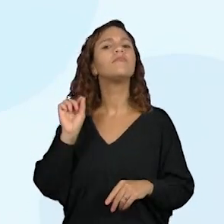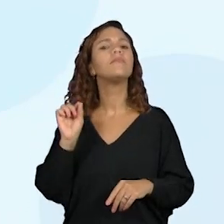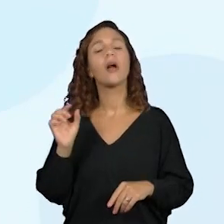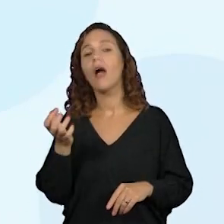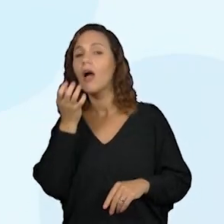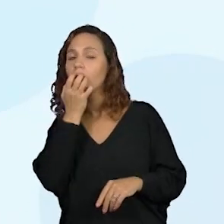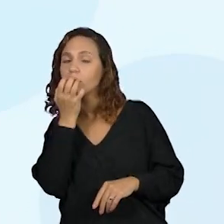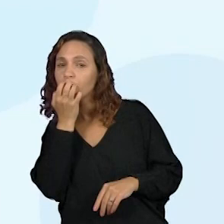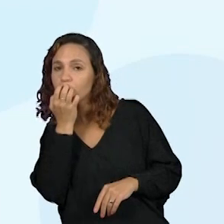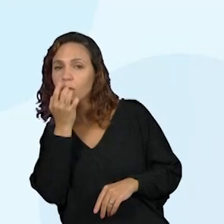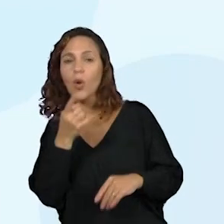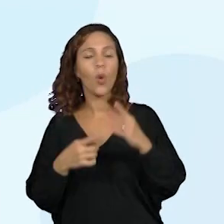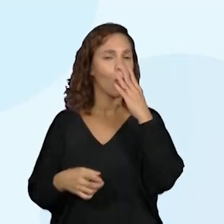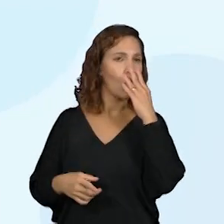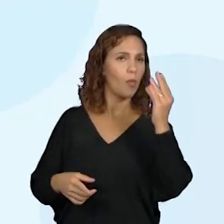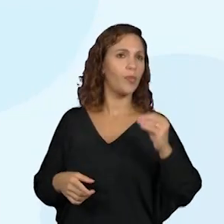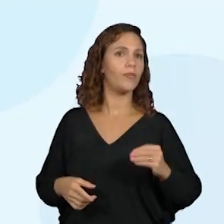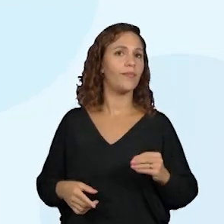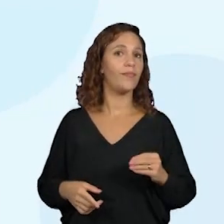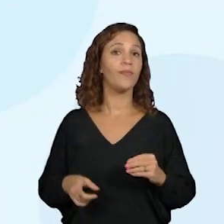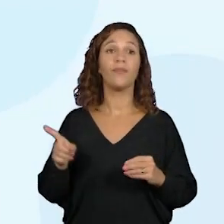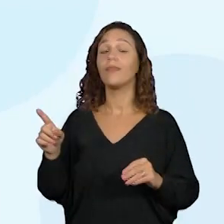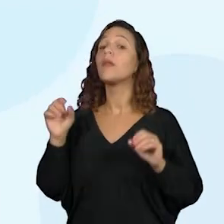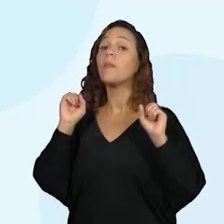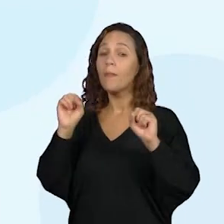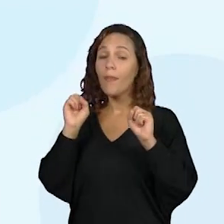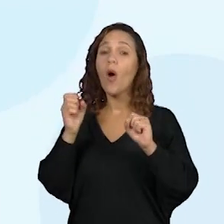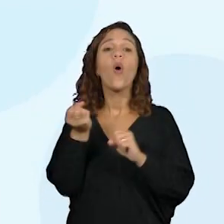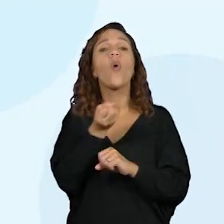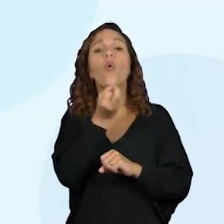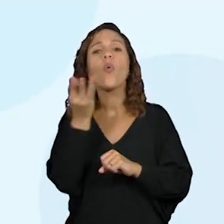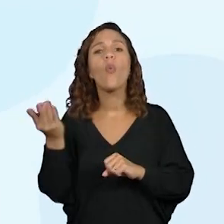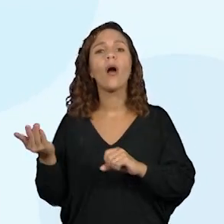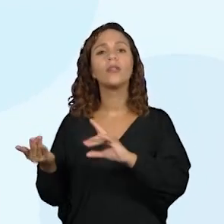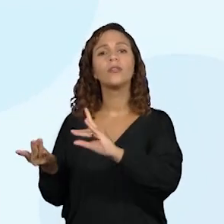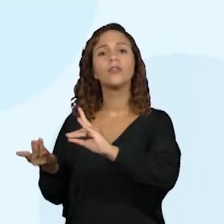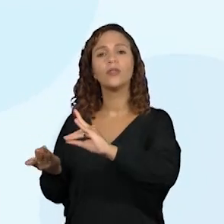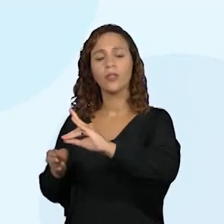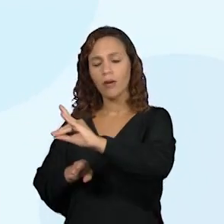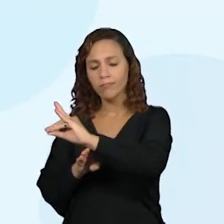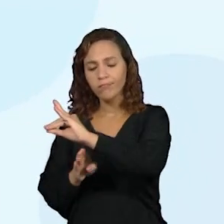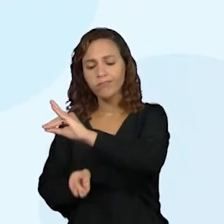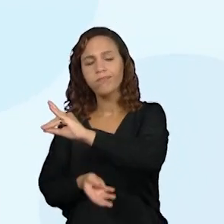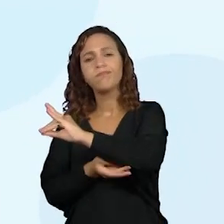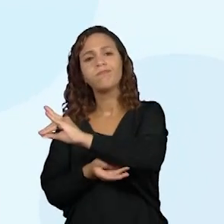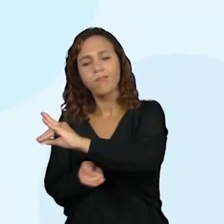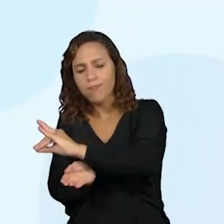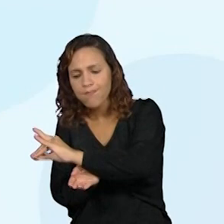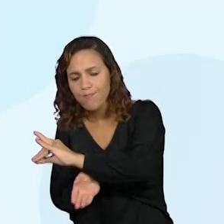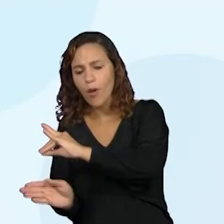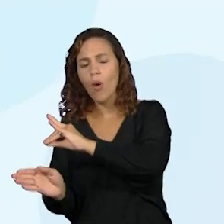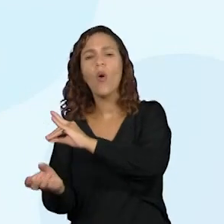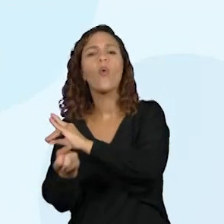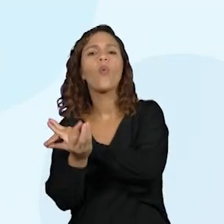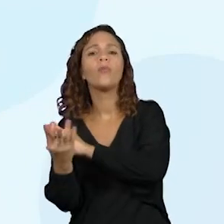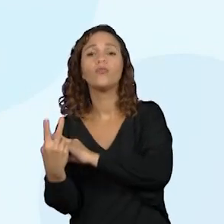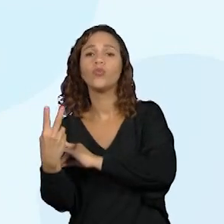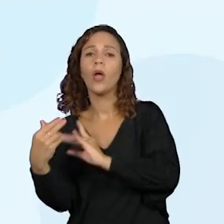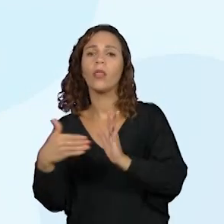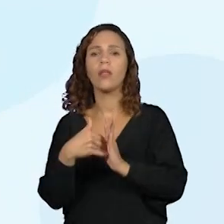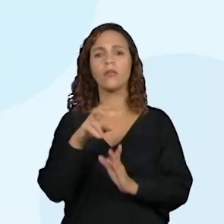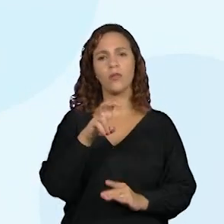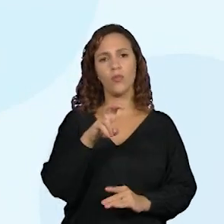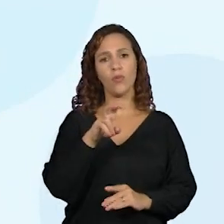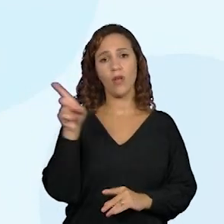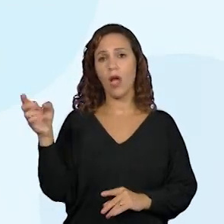um cão ó podem nascer de 2 a 5 filhotes o cão tinha um número definido lá